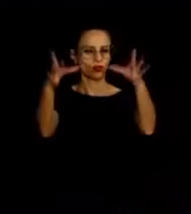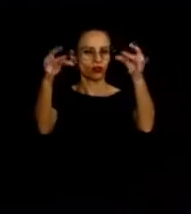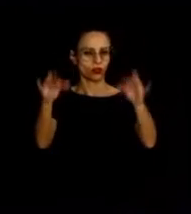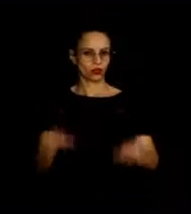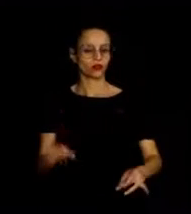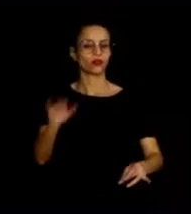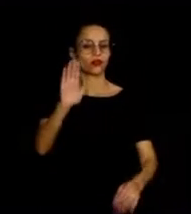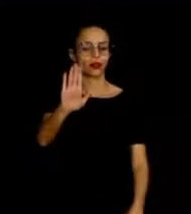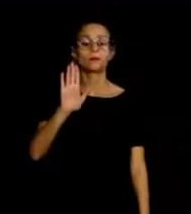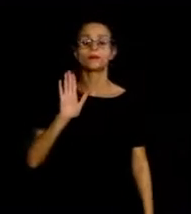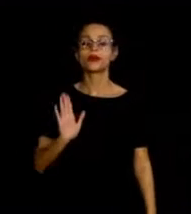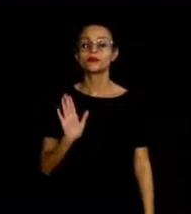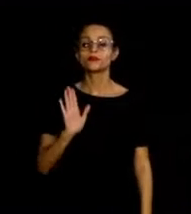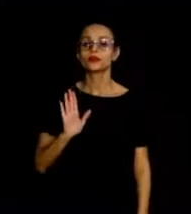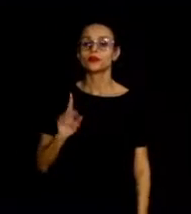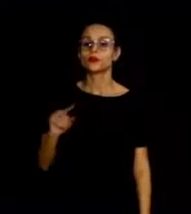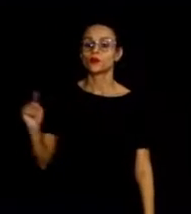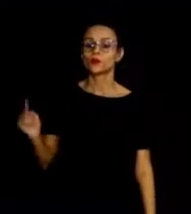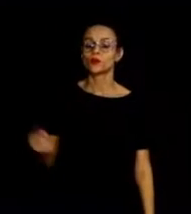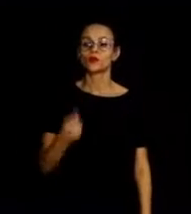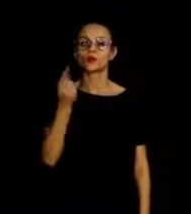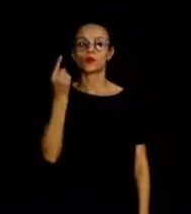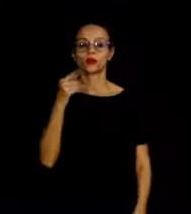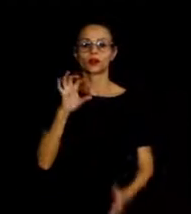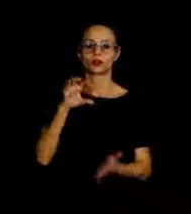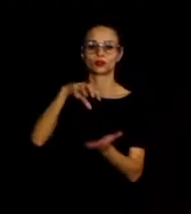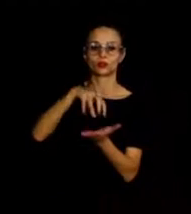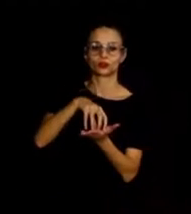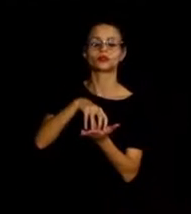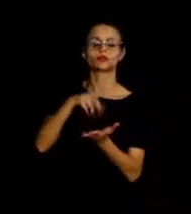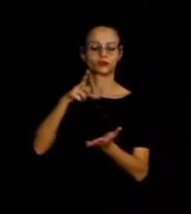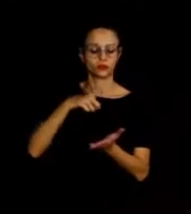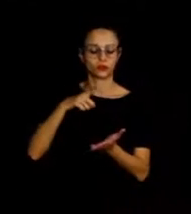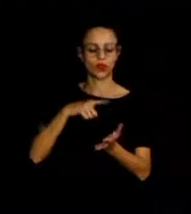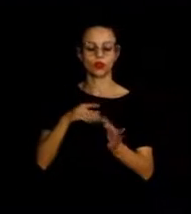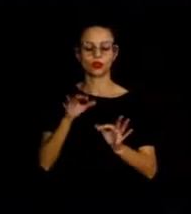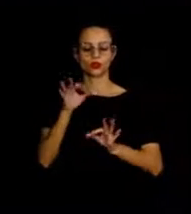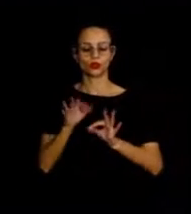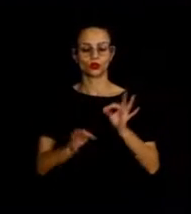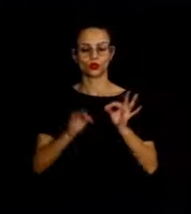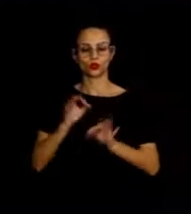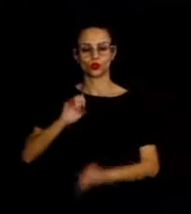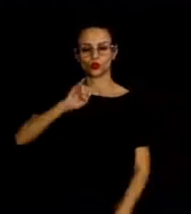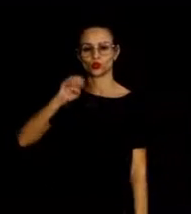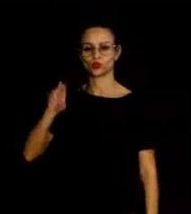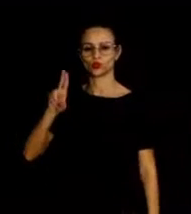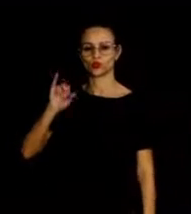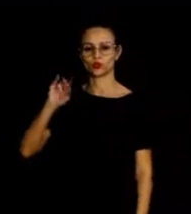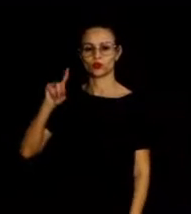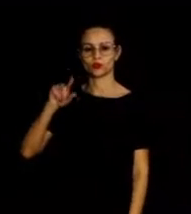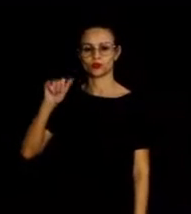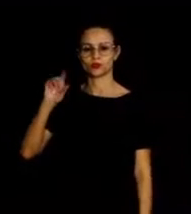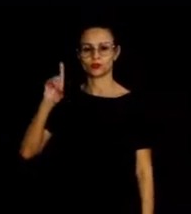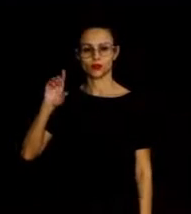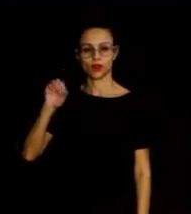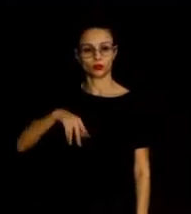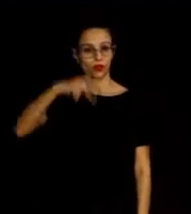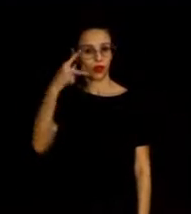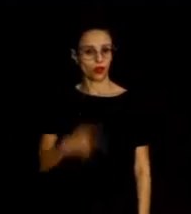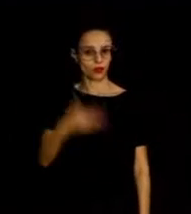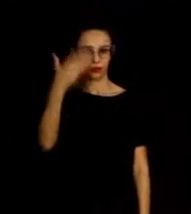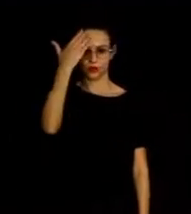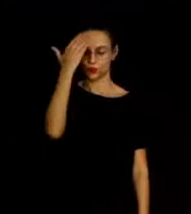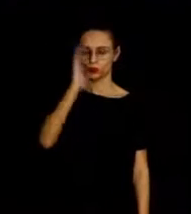é mas é a única instituição que tem o Juizado desse porte dentro aqui em Curitiba